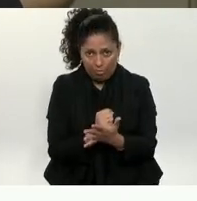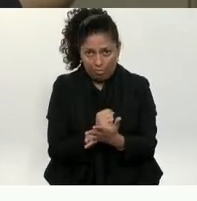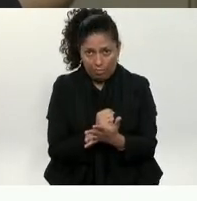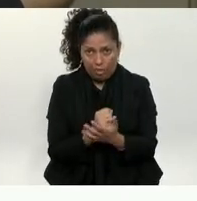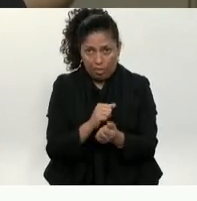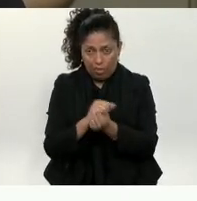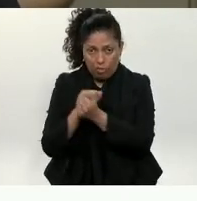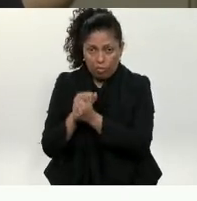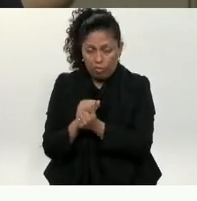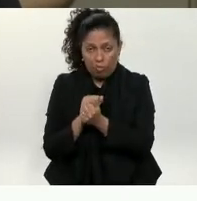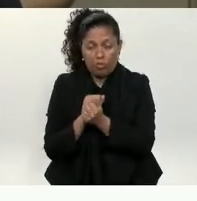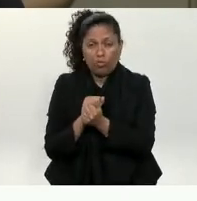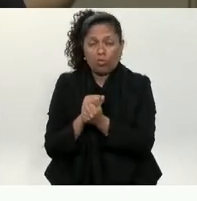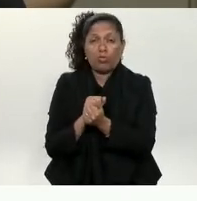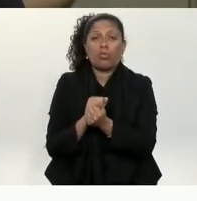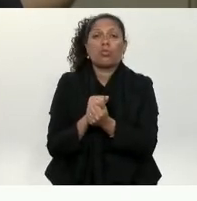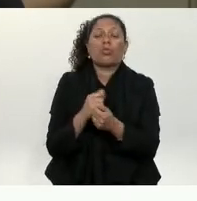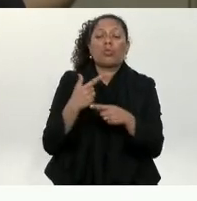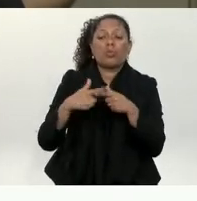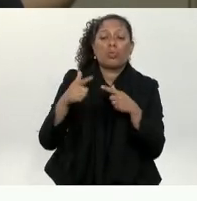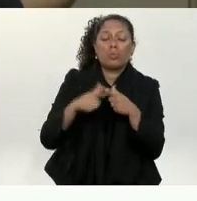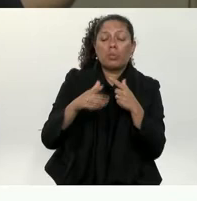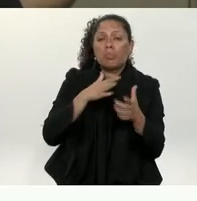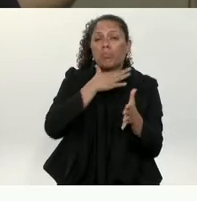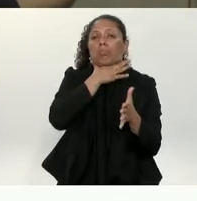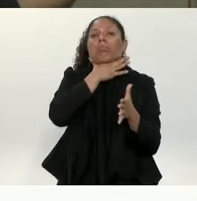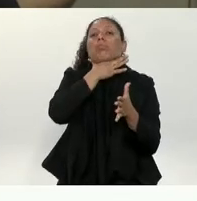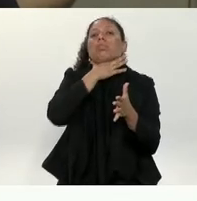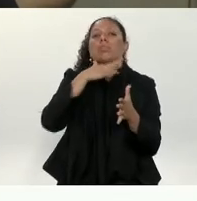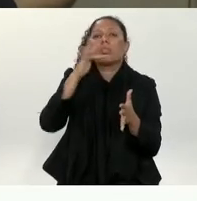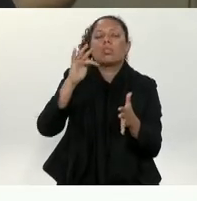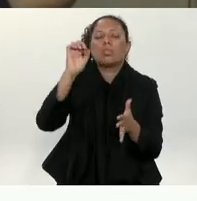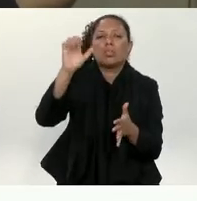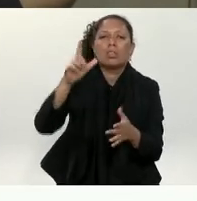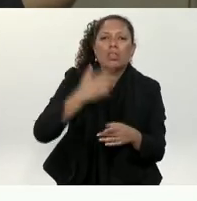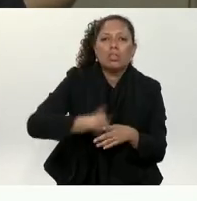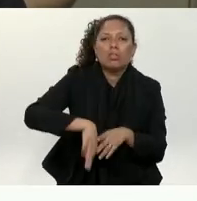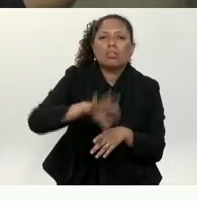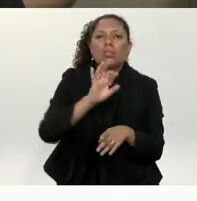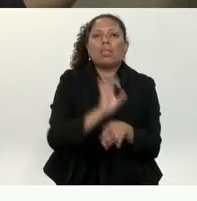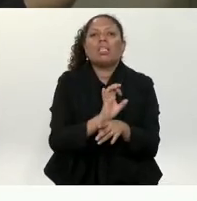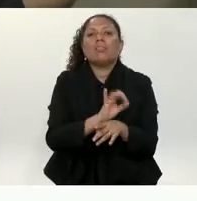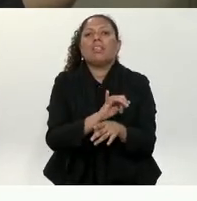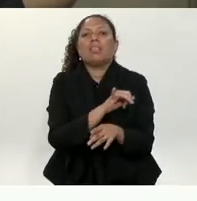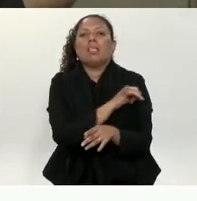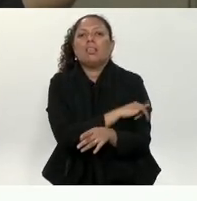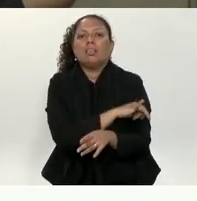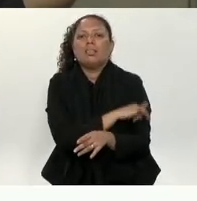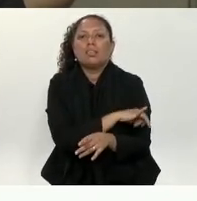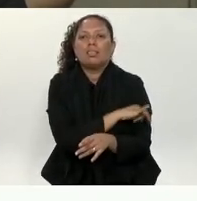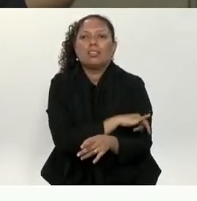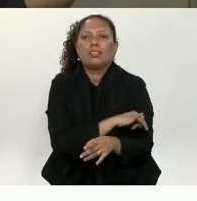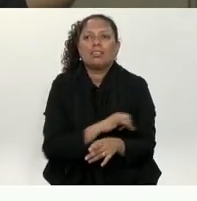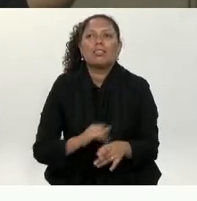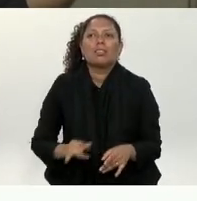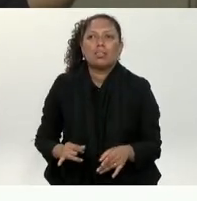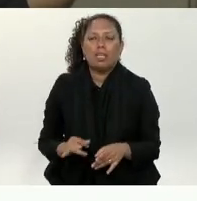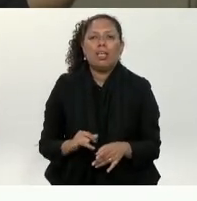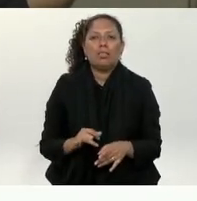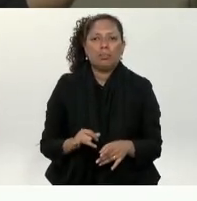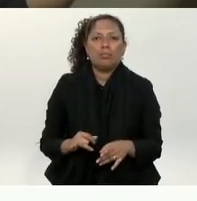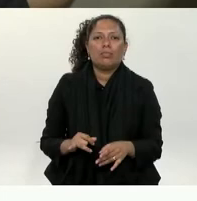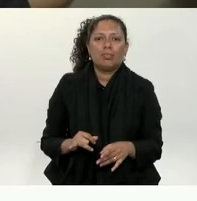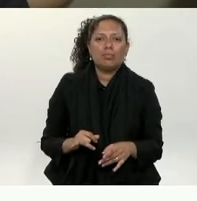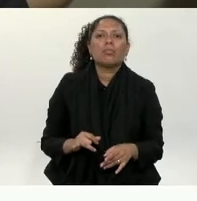maior crise, no auge da crise fiscal do Estado, e, ao invés de reduzir a tarifa, o Estado pegou o dinheiro. A SEG pagou